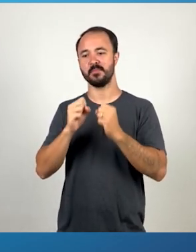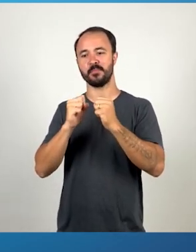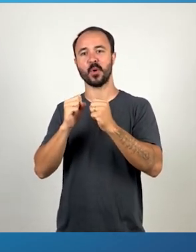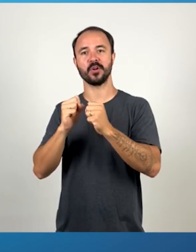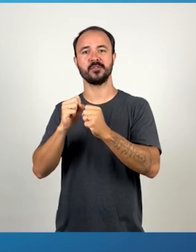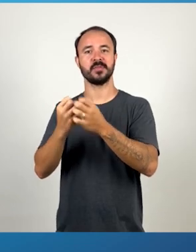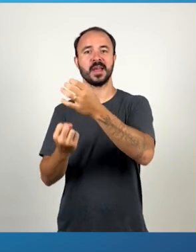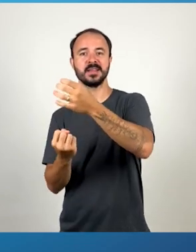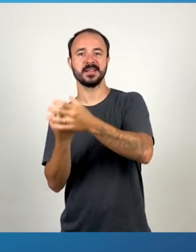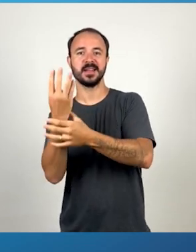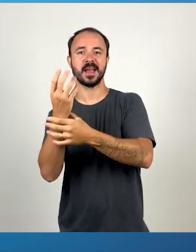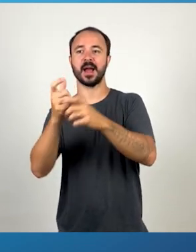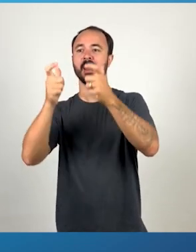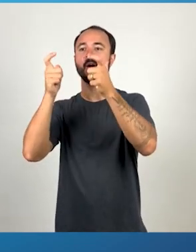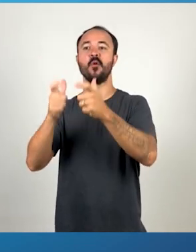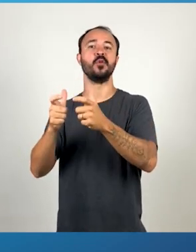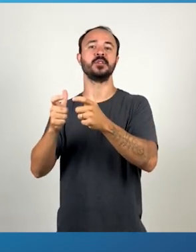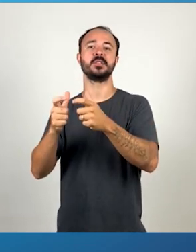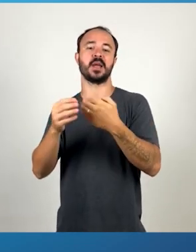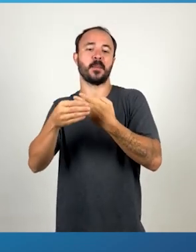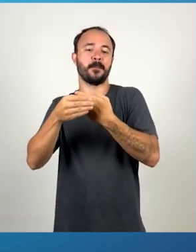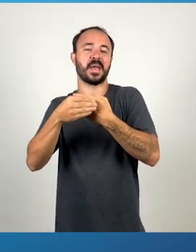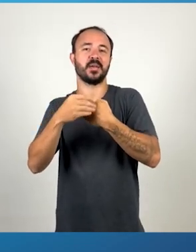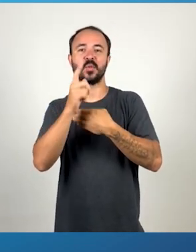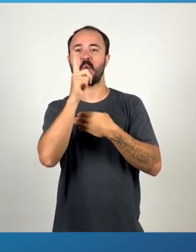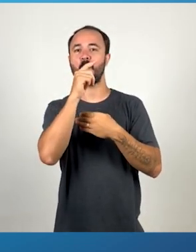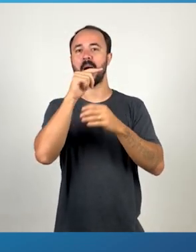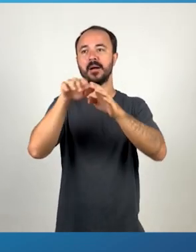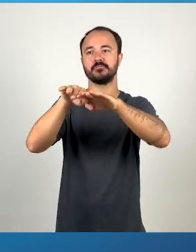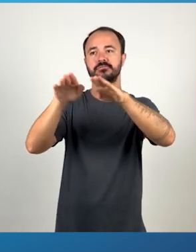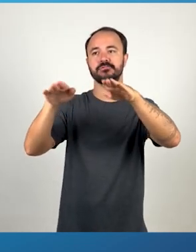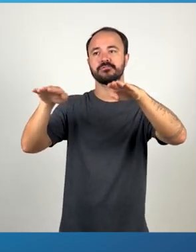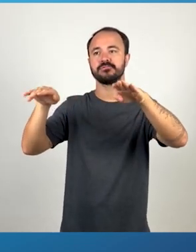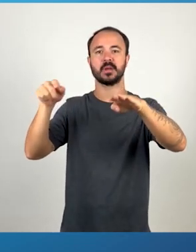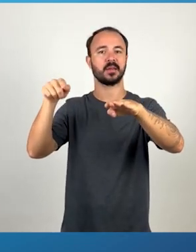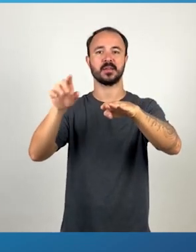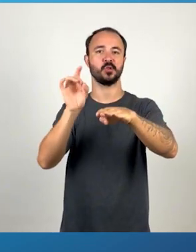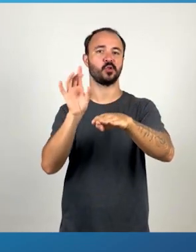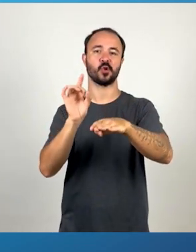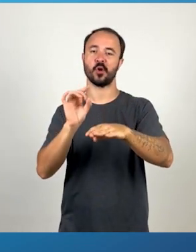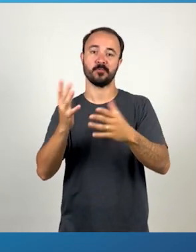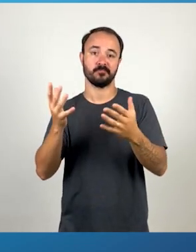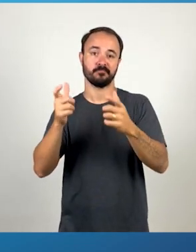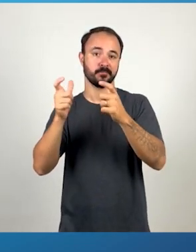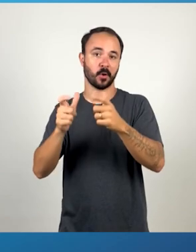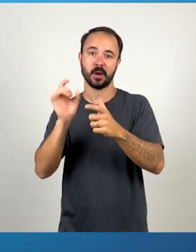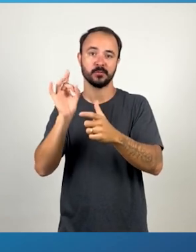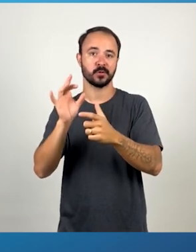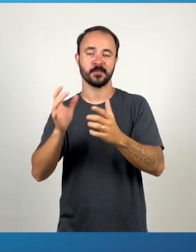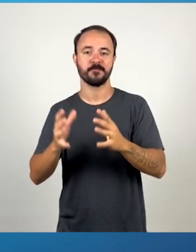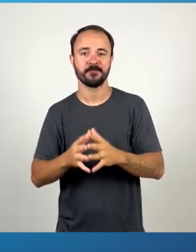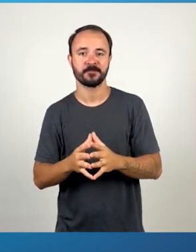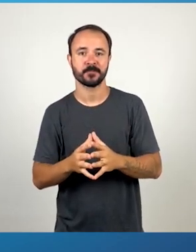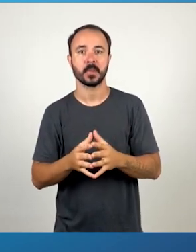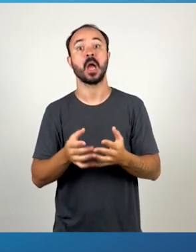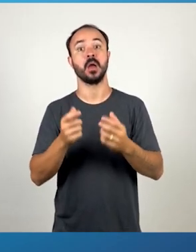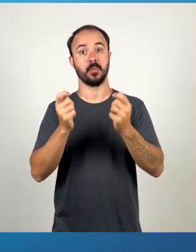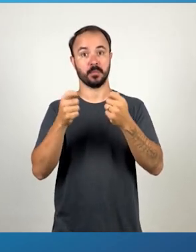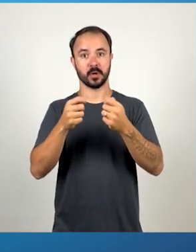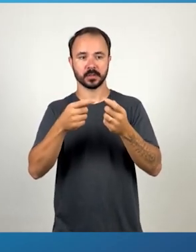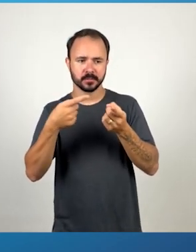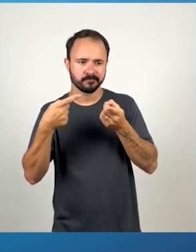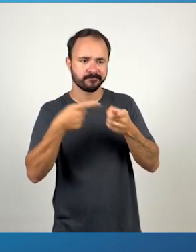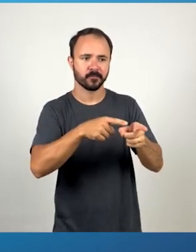Os equipamentos colocados dentro da água podem afetar os seres vivos, tá? Os seres vivos marinhos, em virtude da alteração